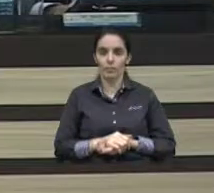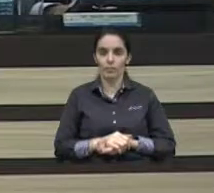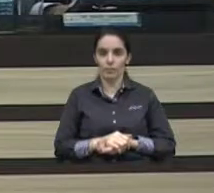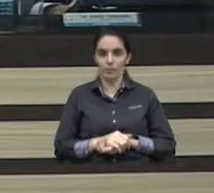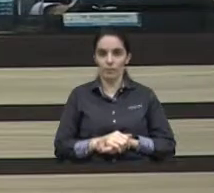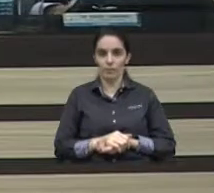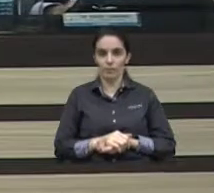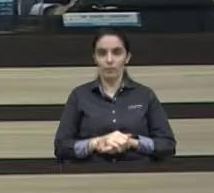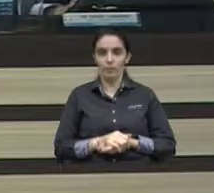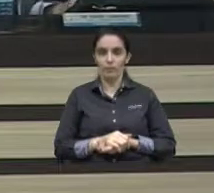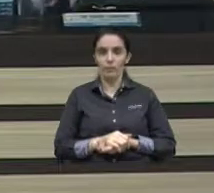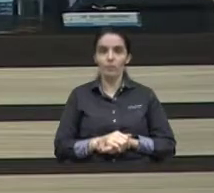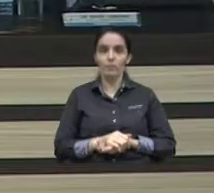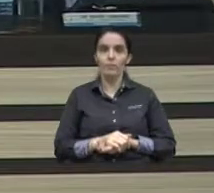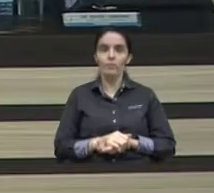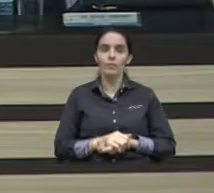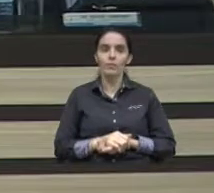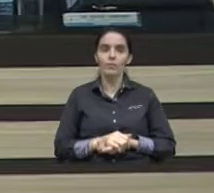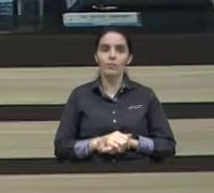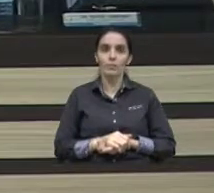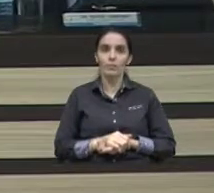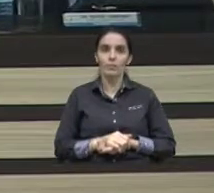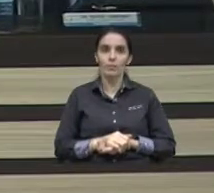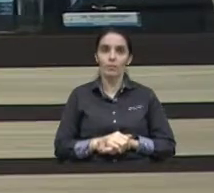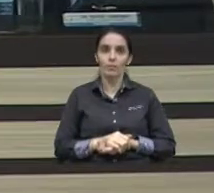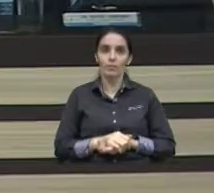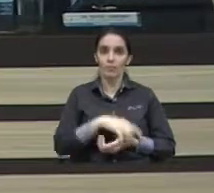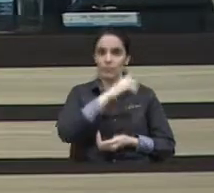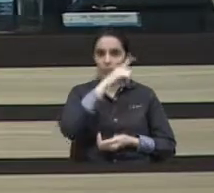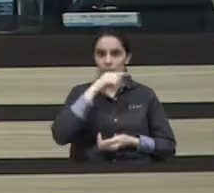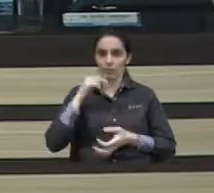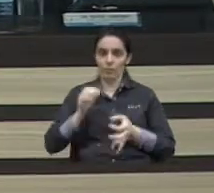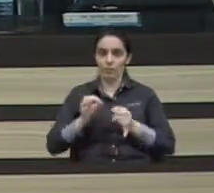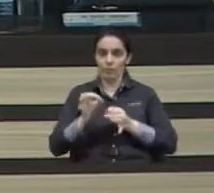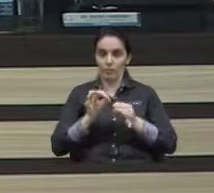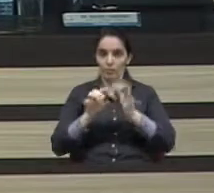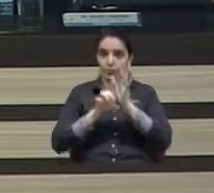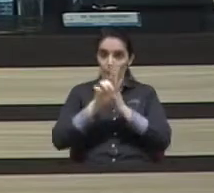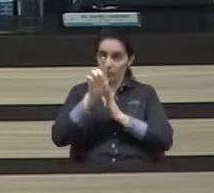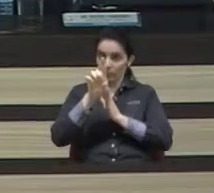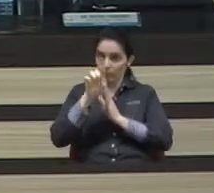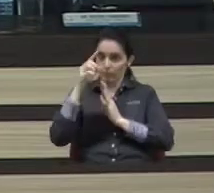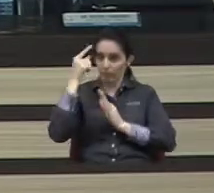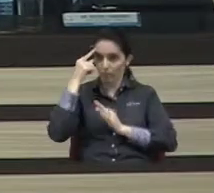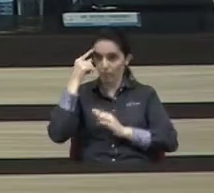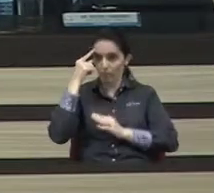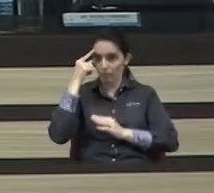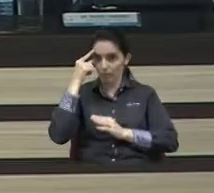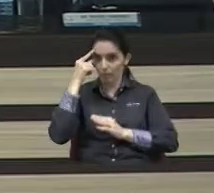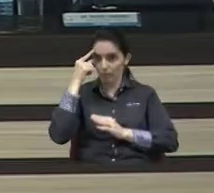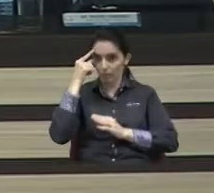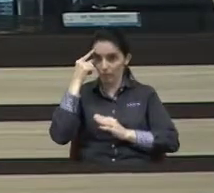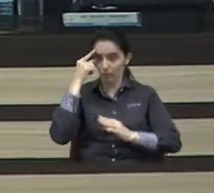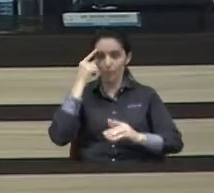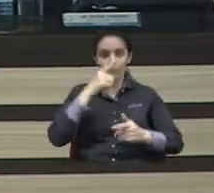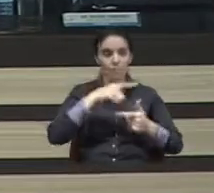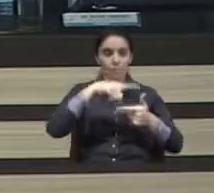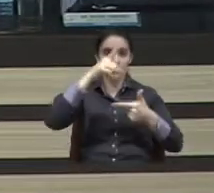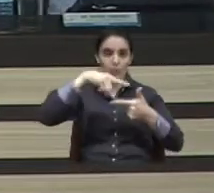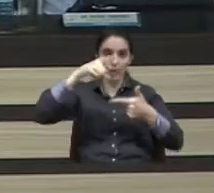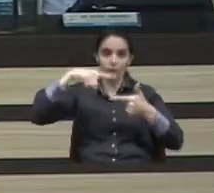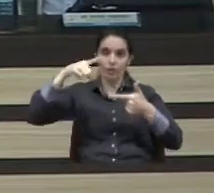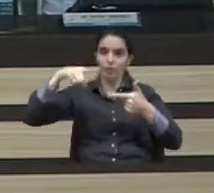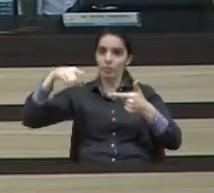nós aqui, a gente, assim, eu fiz esse requerimento pensando na questão dos dados estatísticos. A gente sabe que